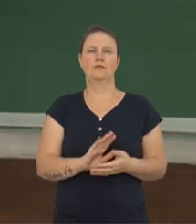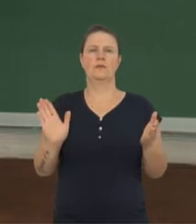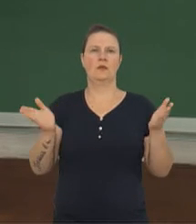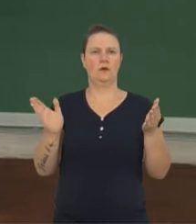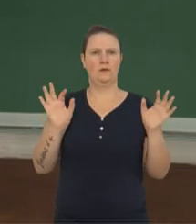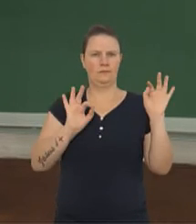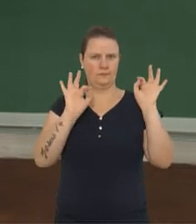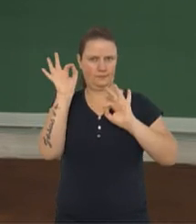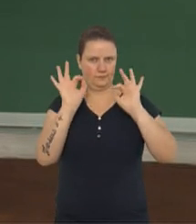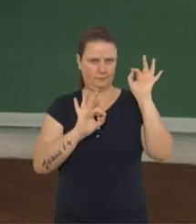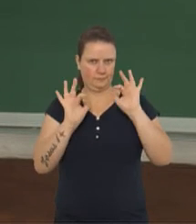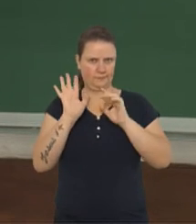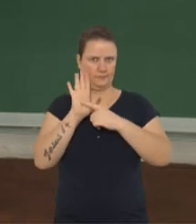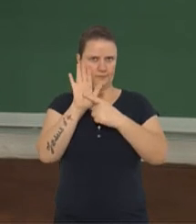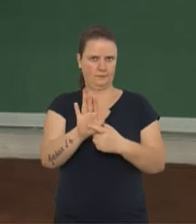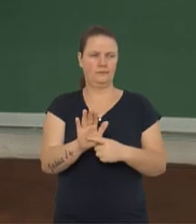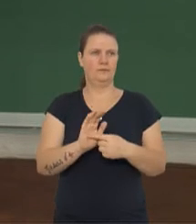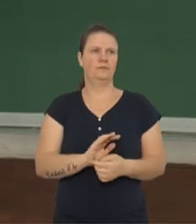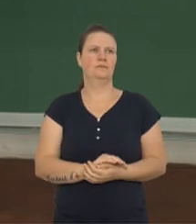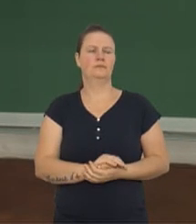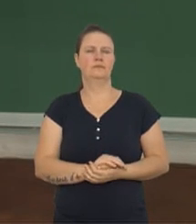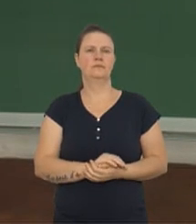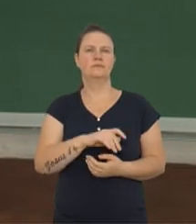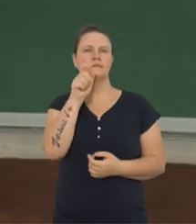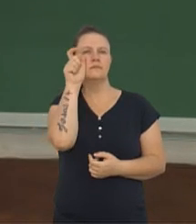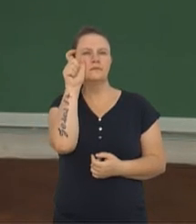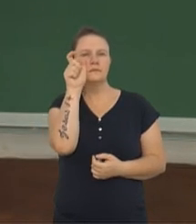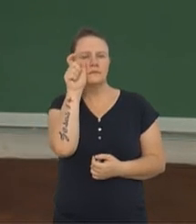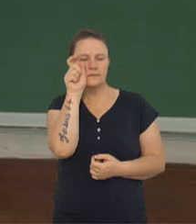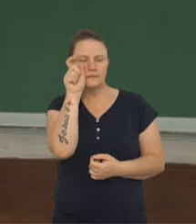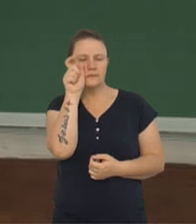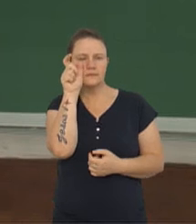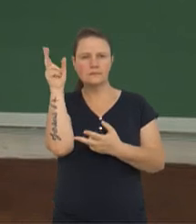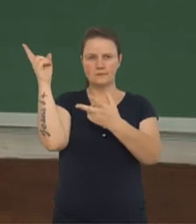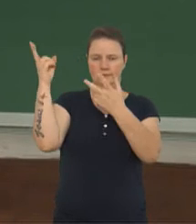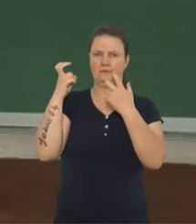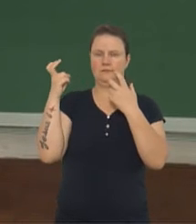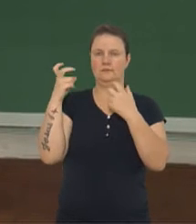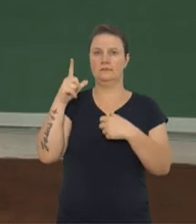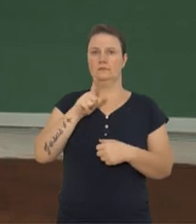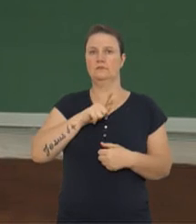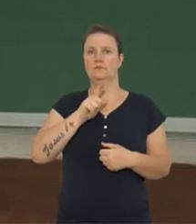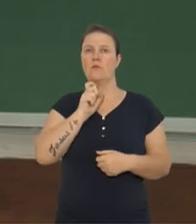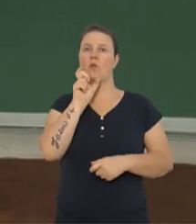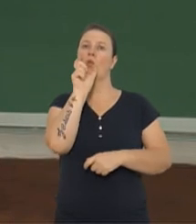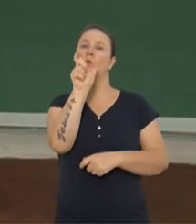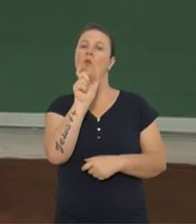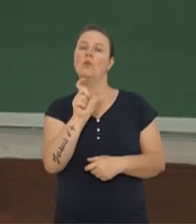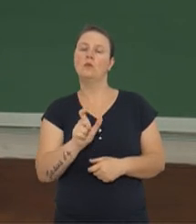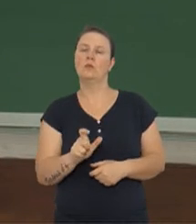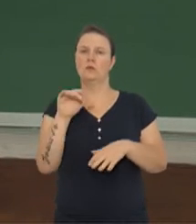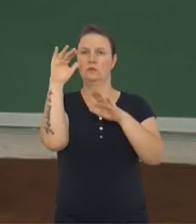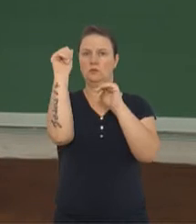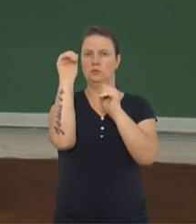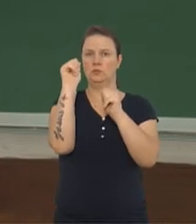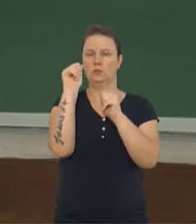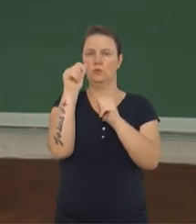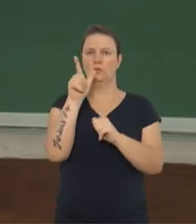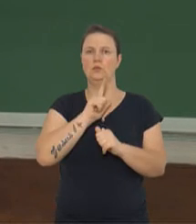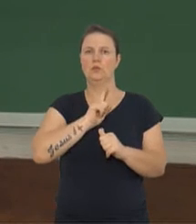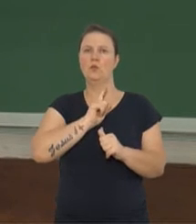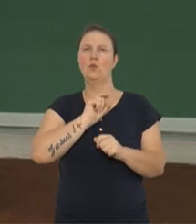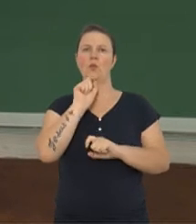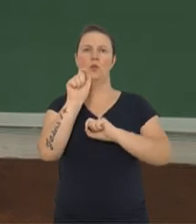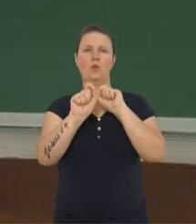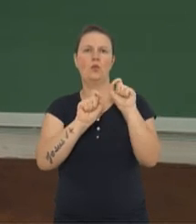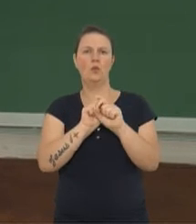o professor vai trazer para vocês. Olha só como é interessante observar então. Então, nós temos algumas palavras em espanhol que vai ser